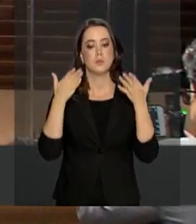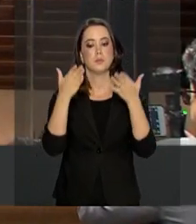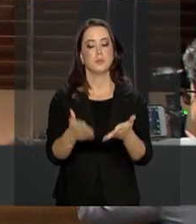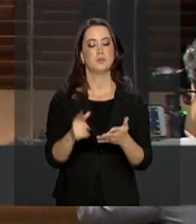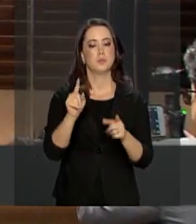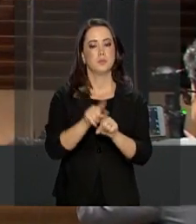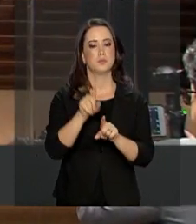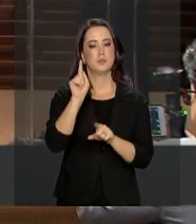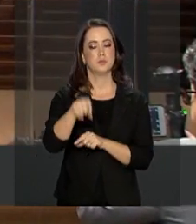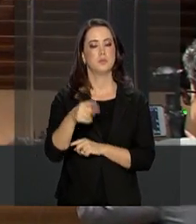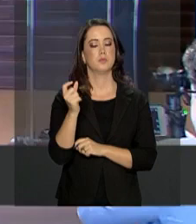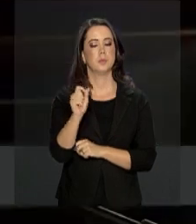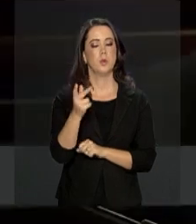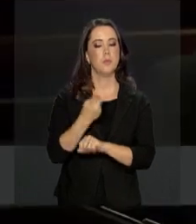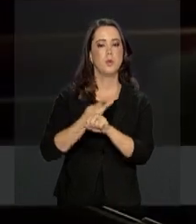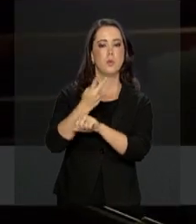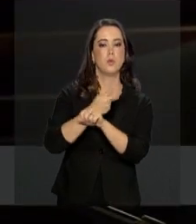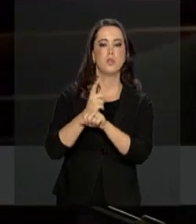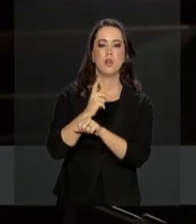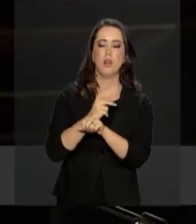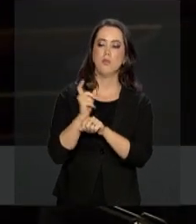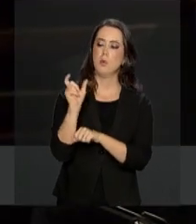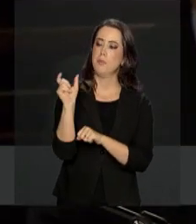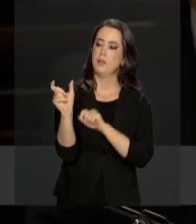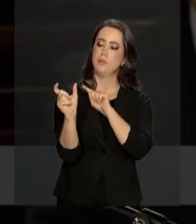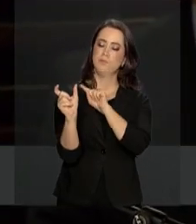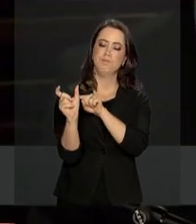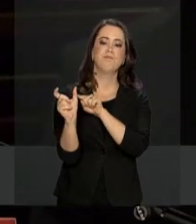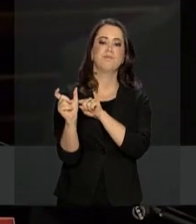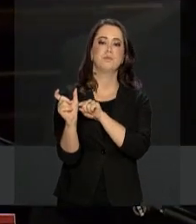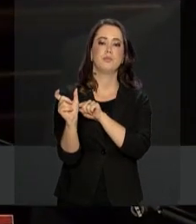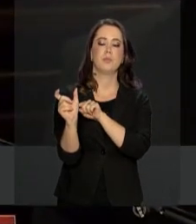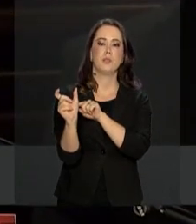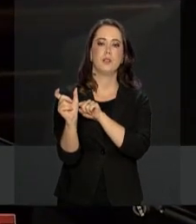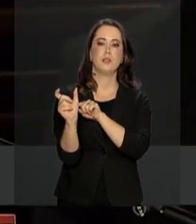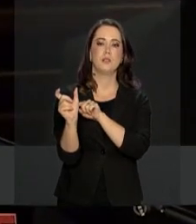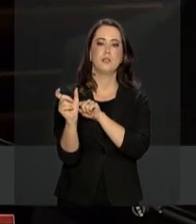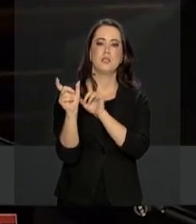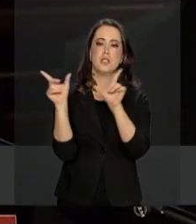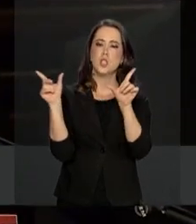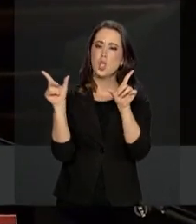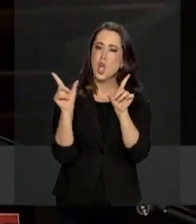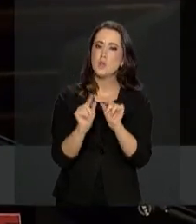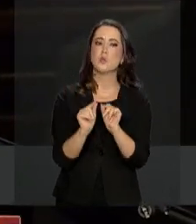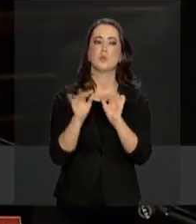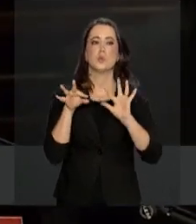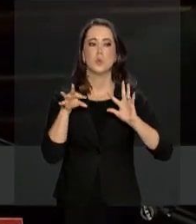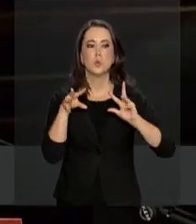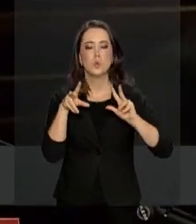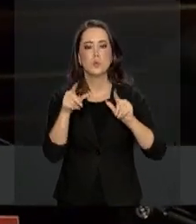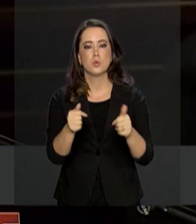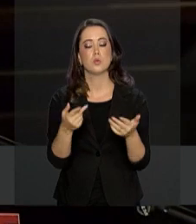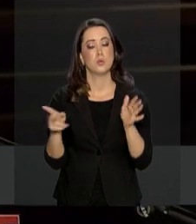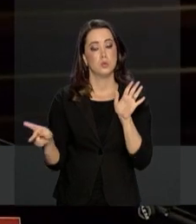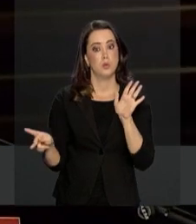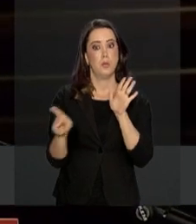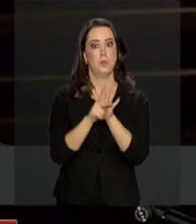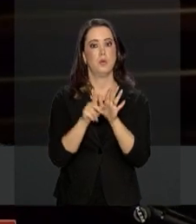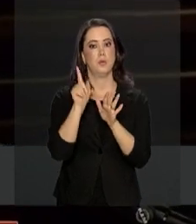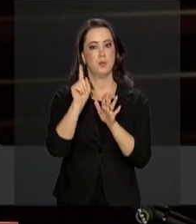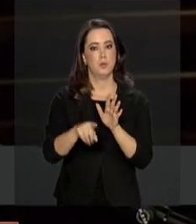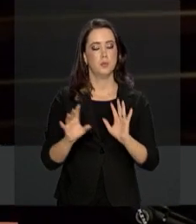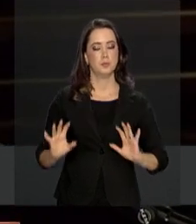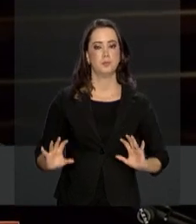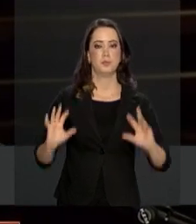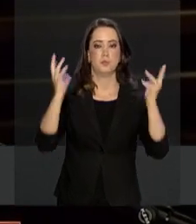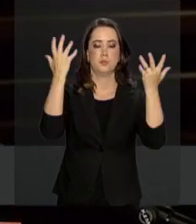é procurar uma palavra que na verdade faz a síntese o resumo da própria é